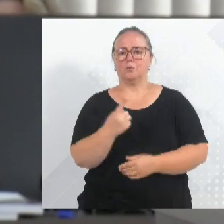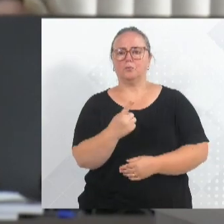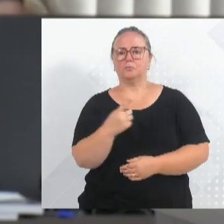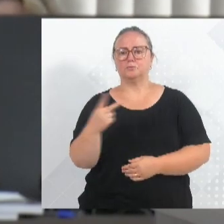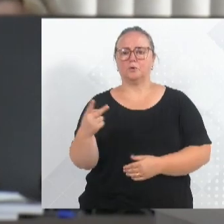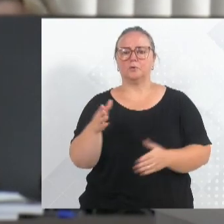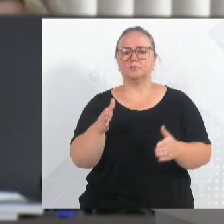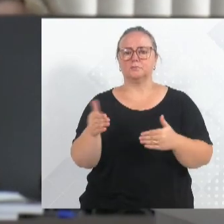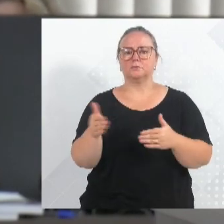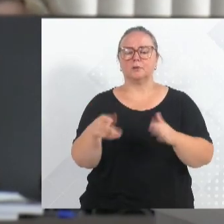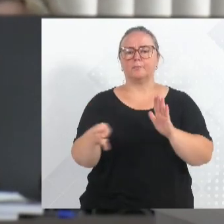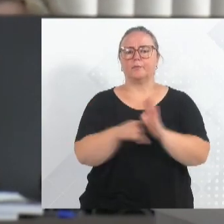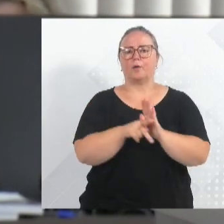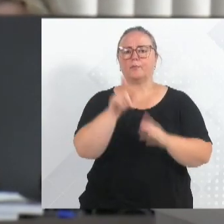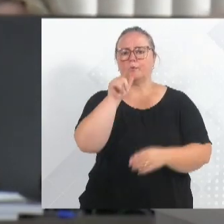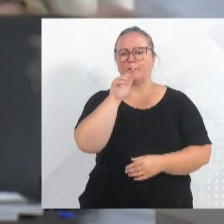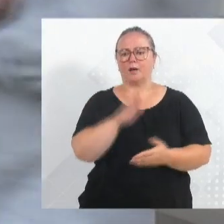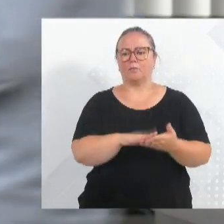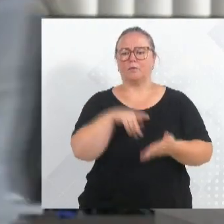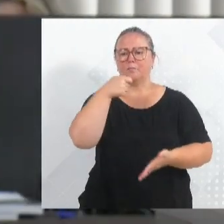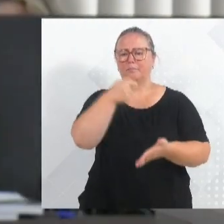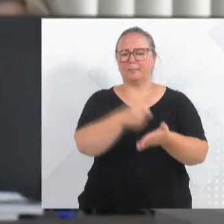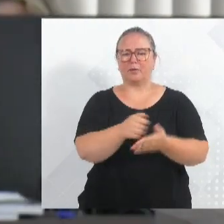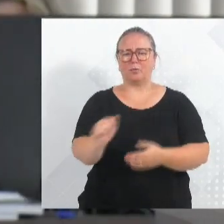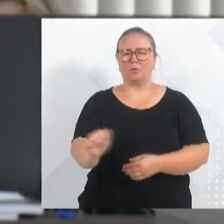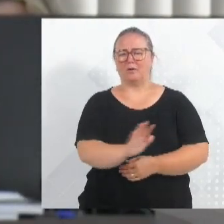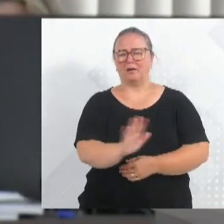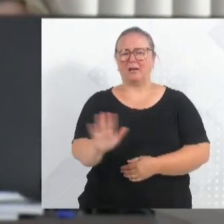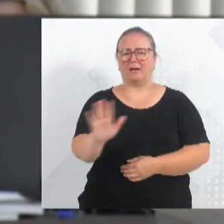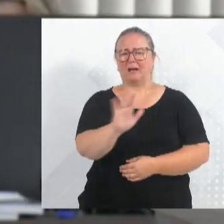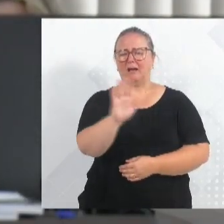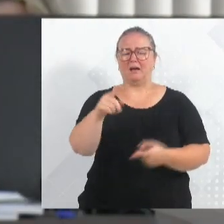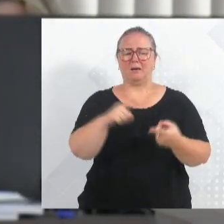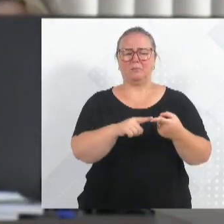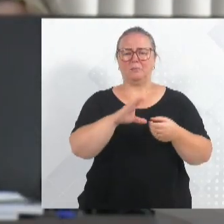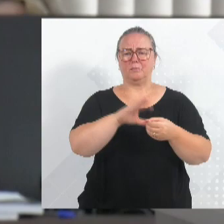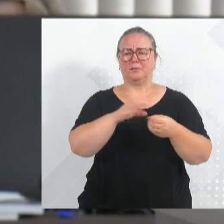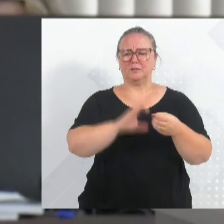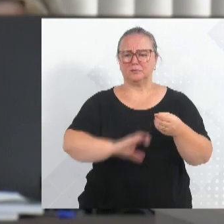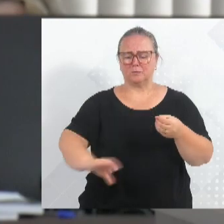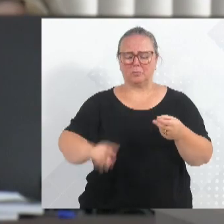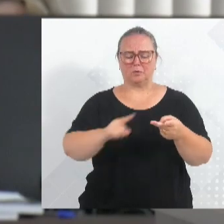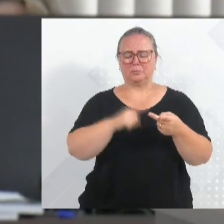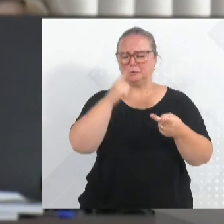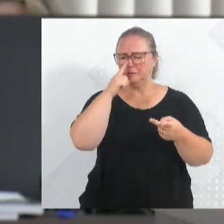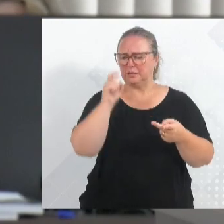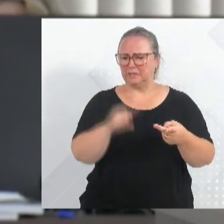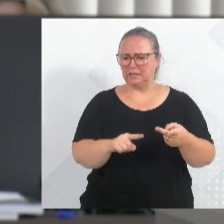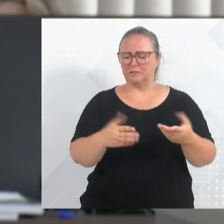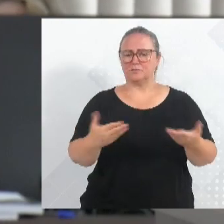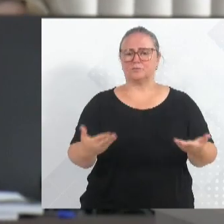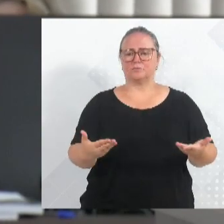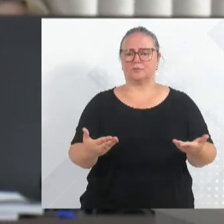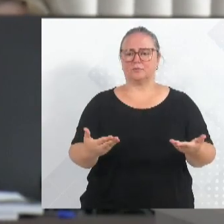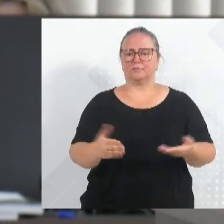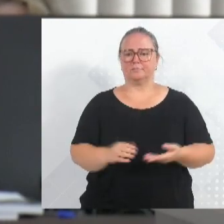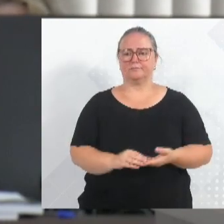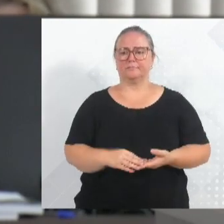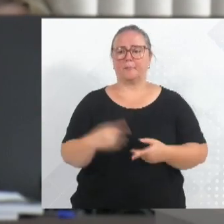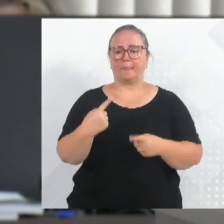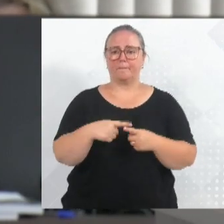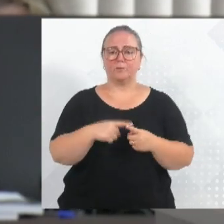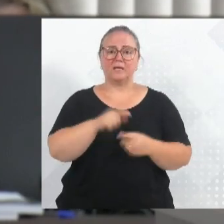água, pagaram para 10, esgoto para 110 e o lixo. O lixo eu até concordo cobrar, porque sem água você vai produzir mais